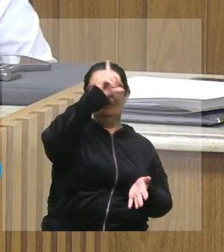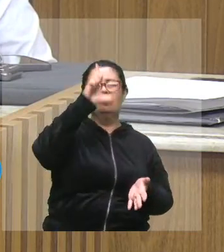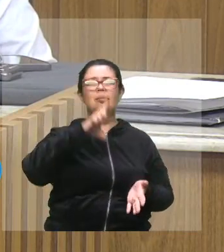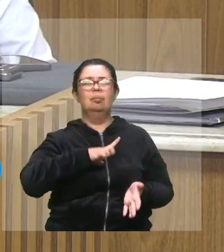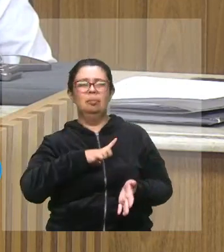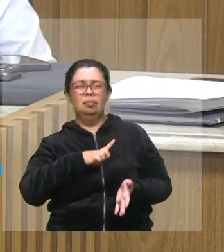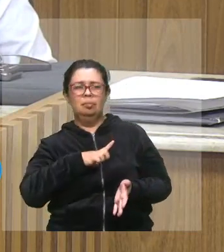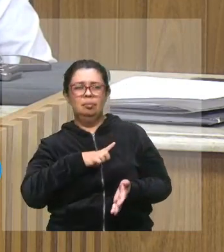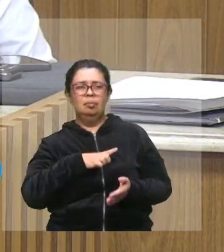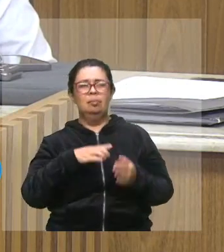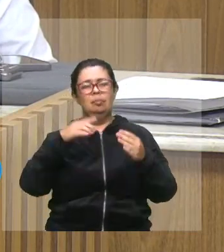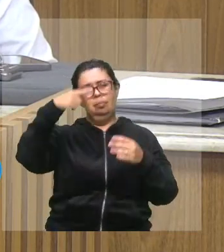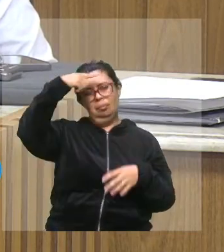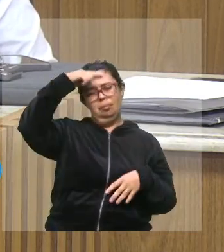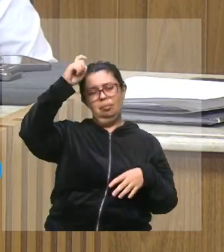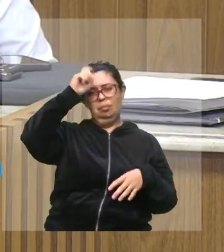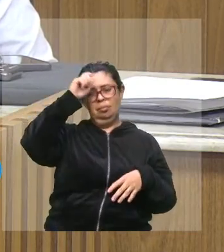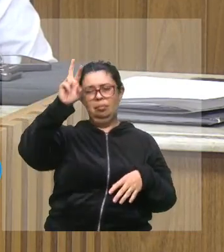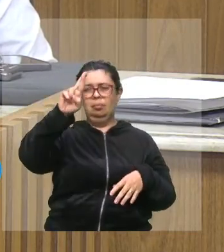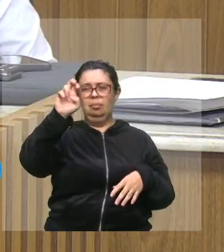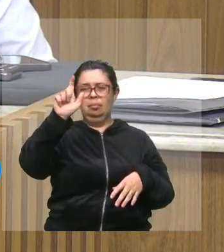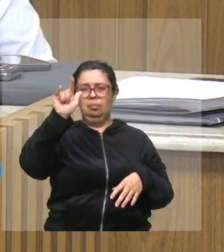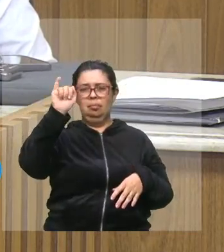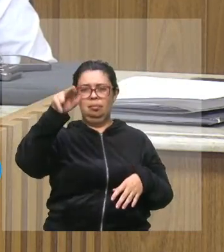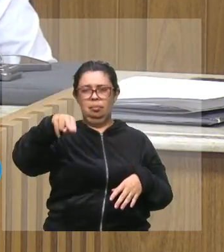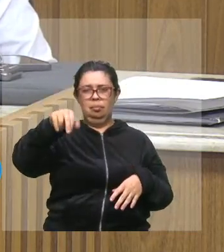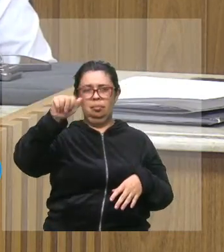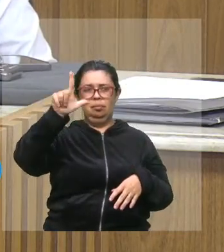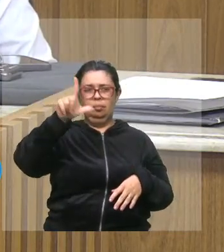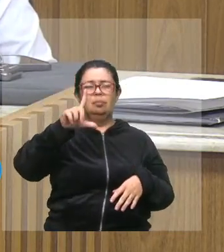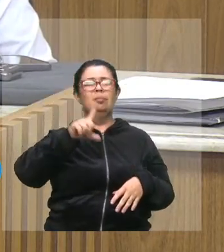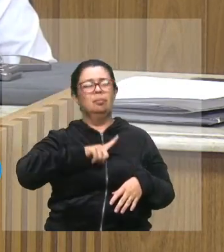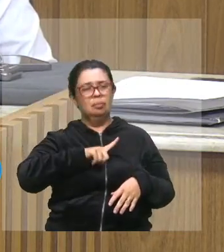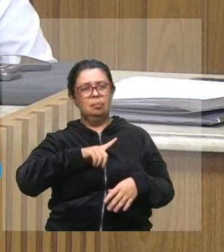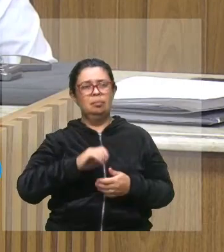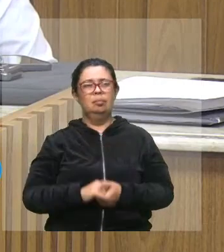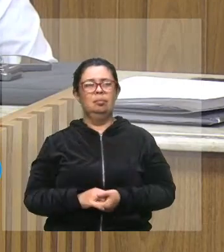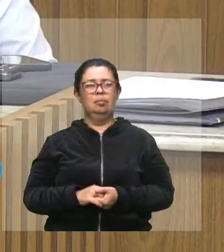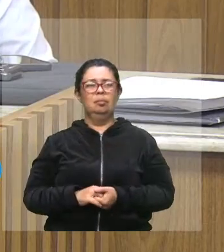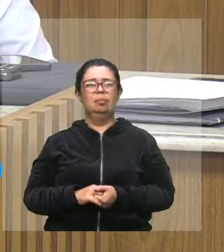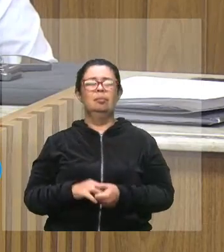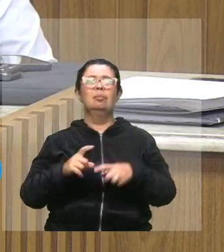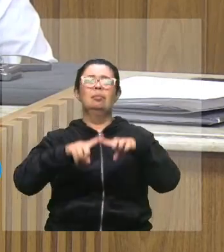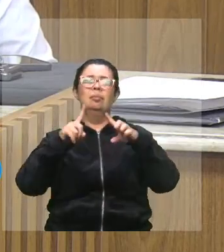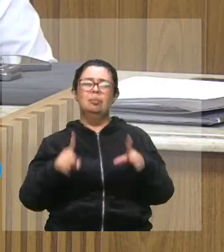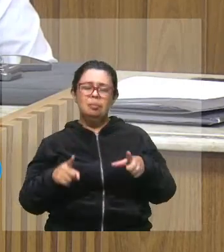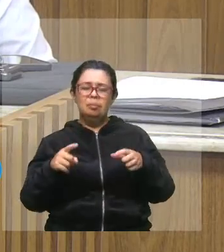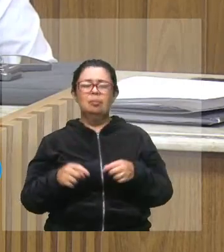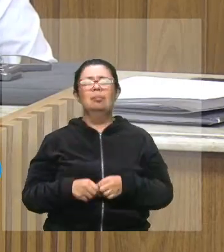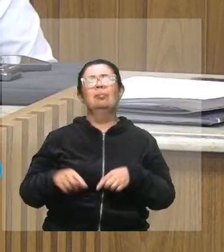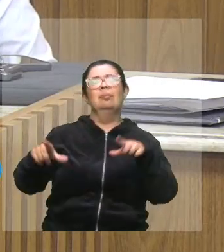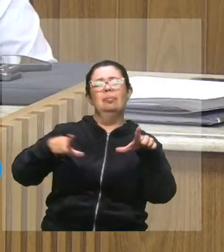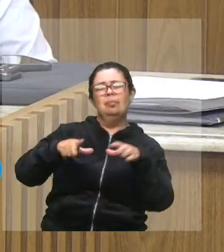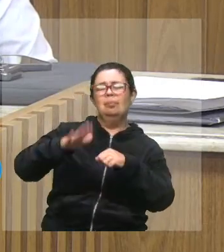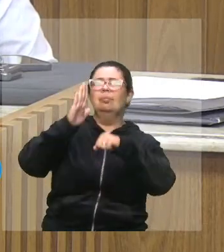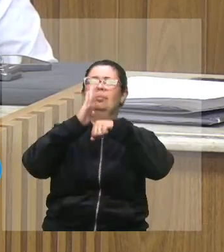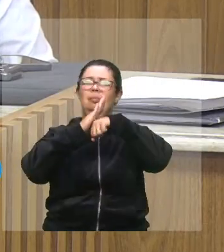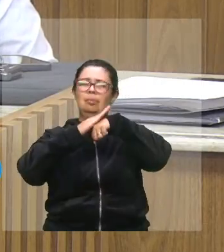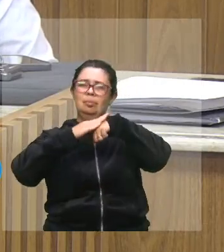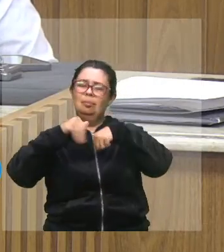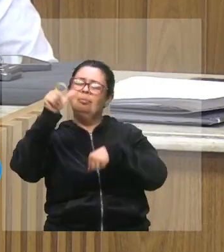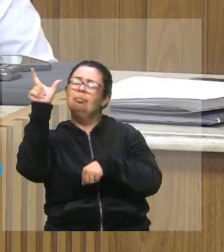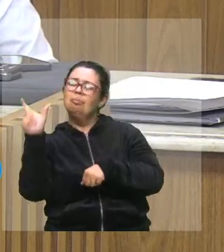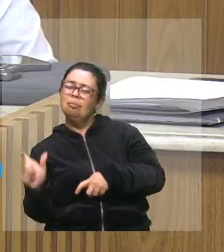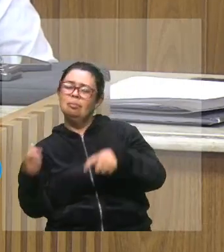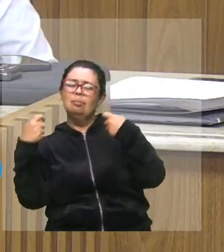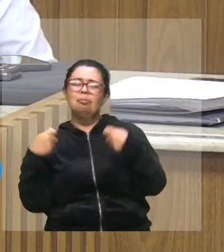que esse hospital regional enfrentou e ainda enfrenta, mas a dedicação e o carinho pelos